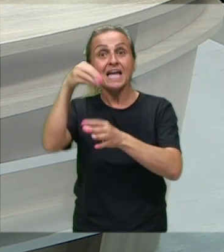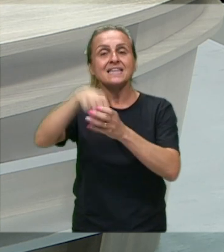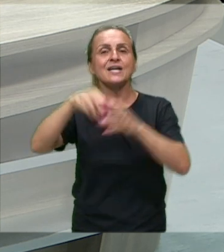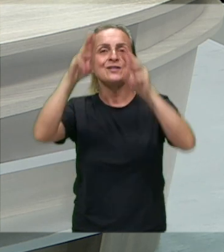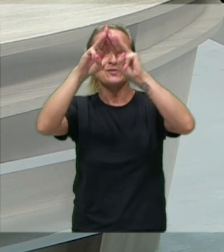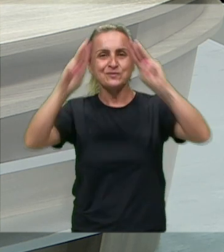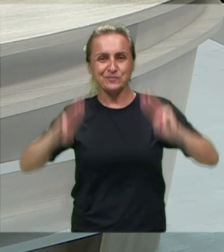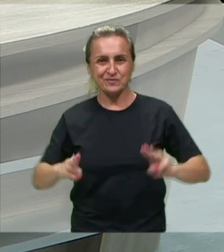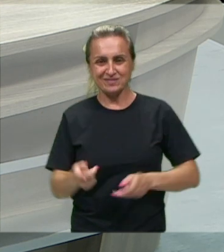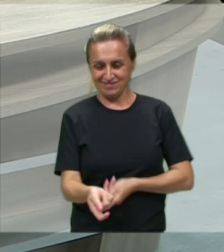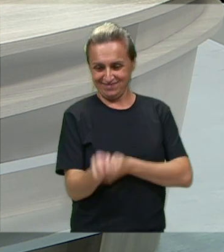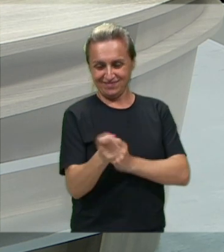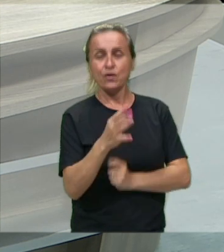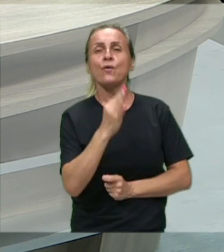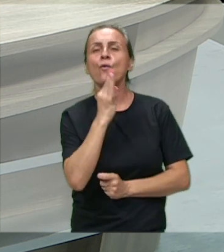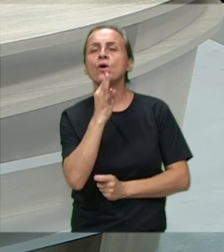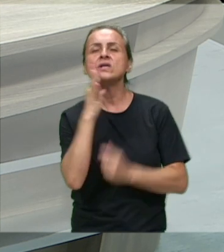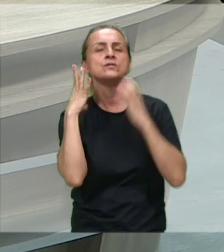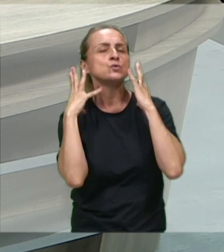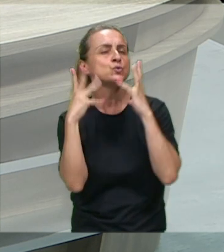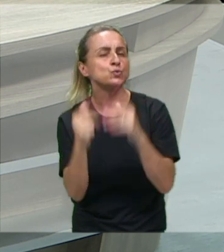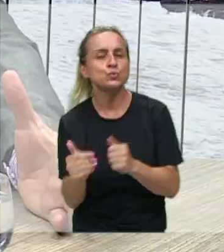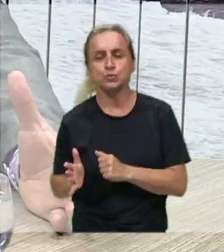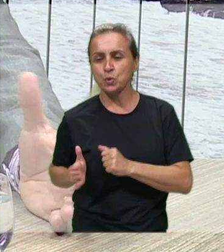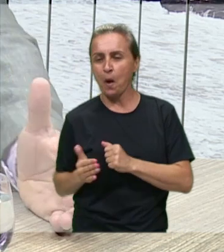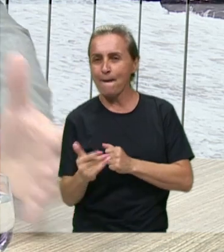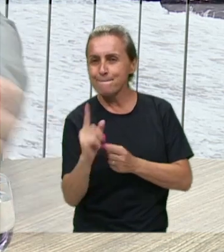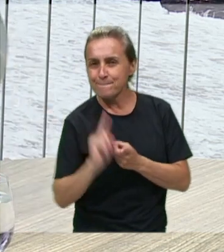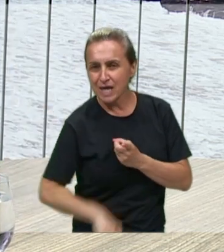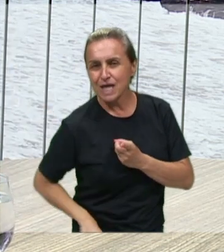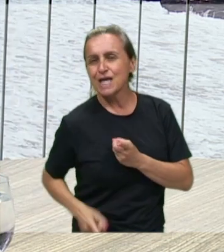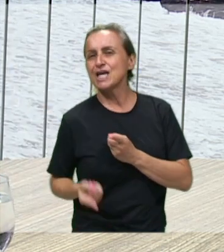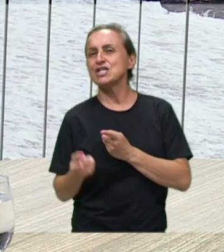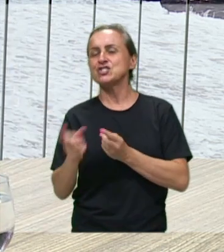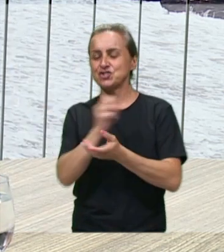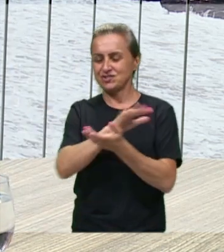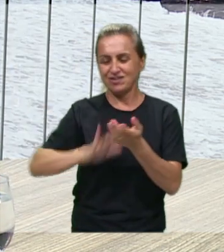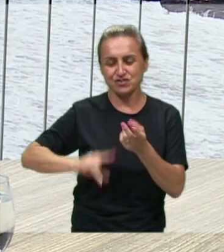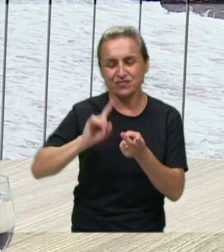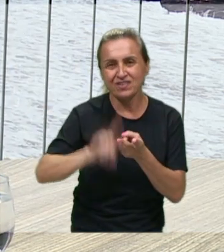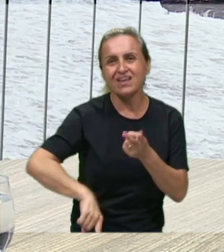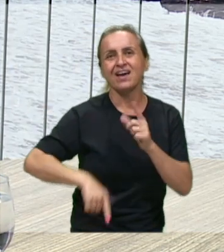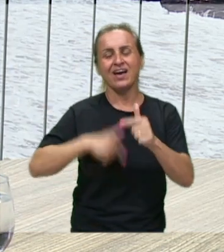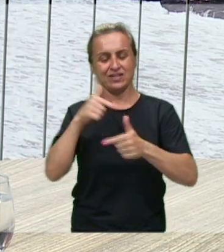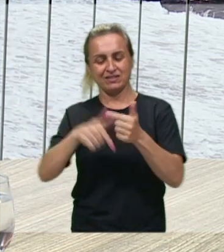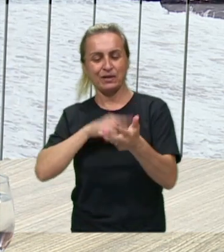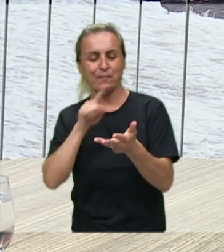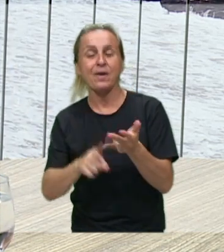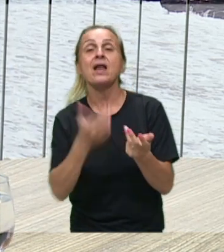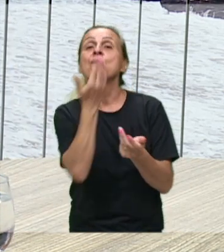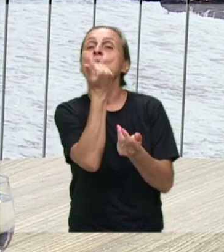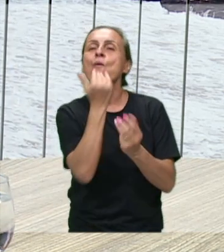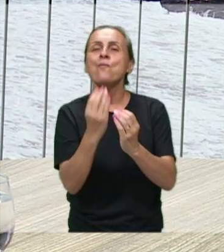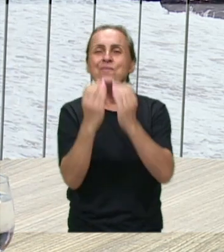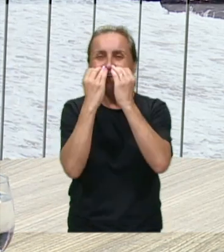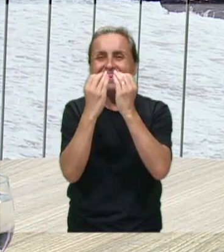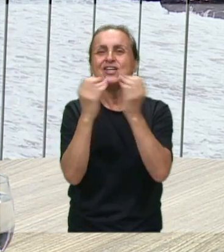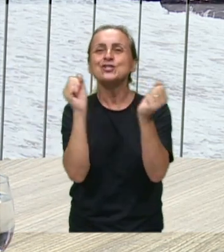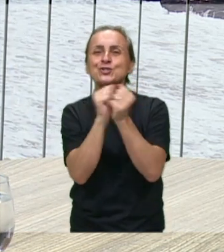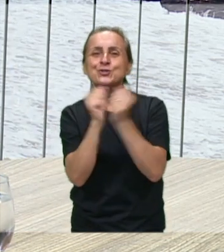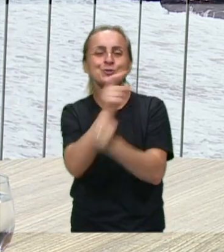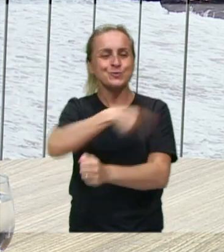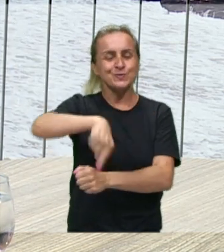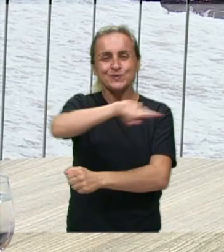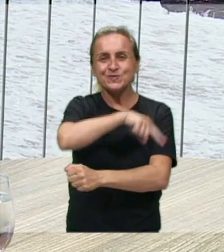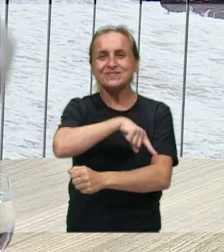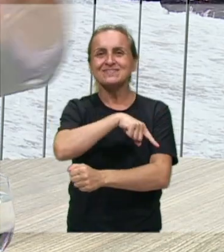barco, da própria entidade, fazer um lanchinho com a gente, fazer uma coisa de segurança, coisa diferenciada, de modo mais operante,